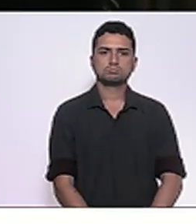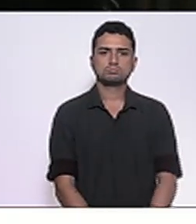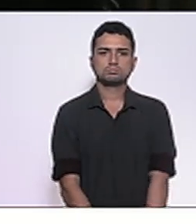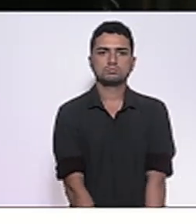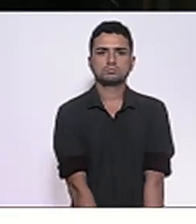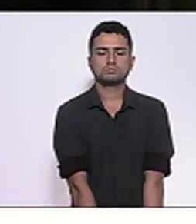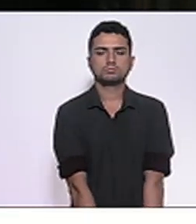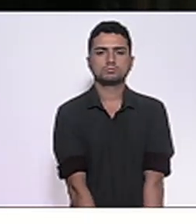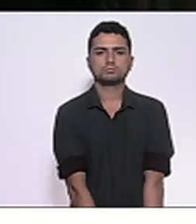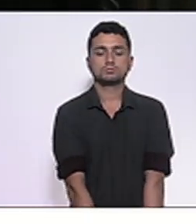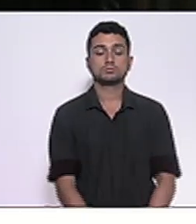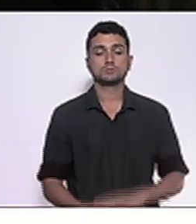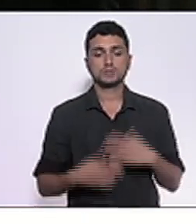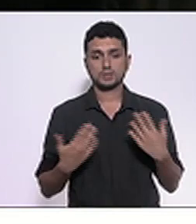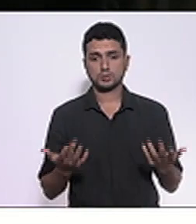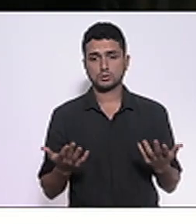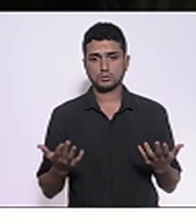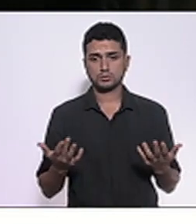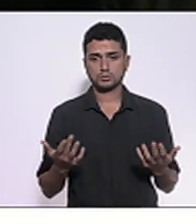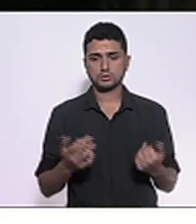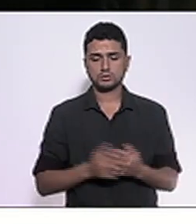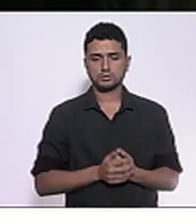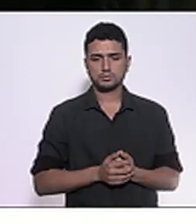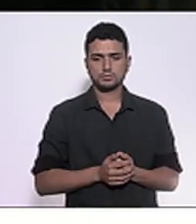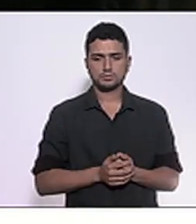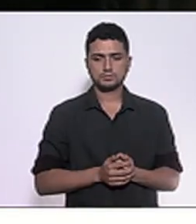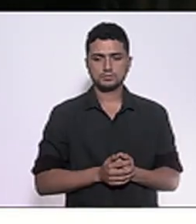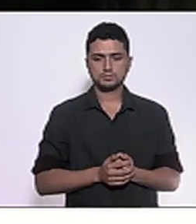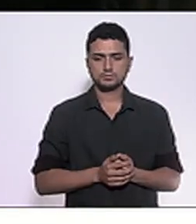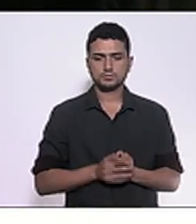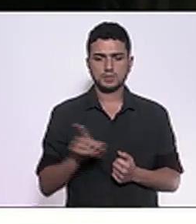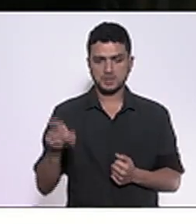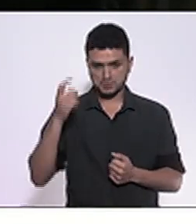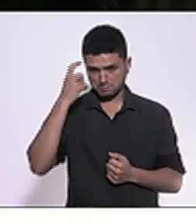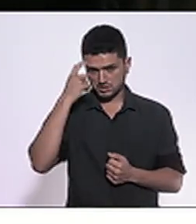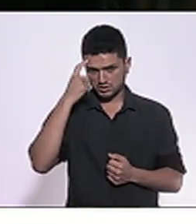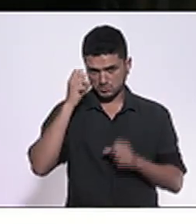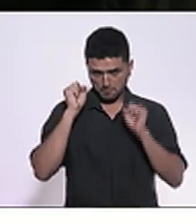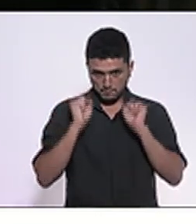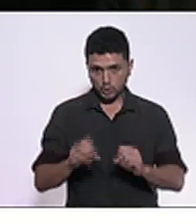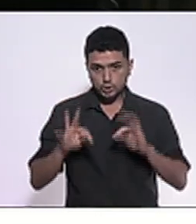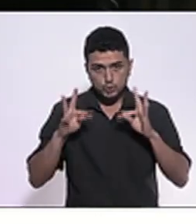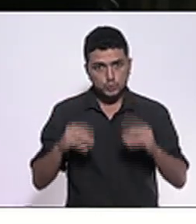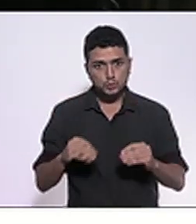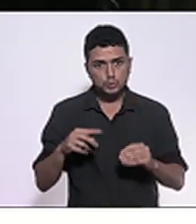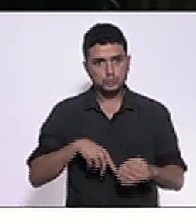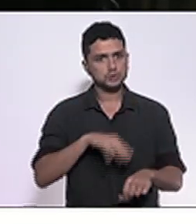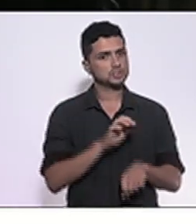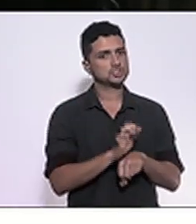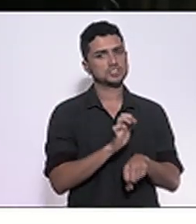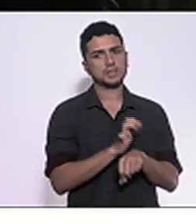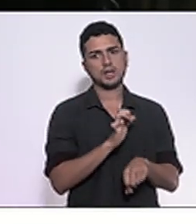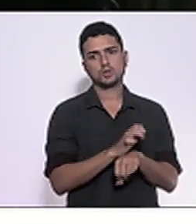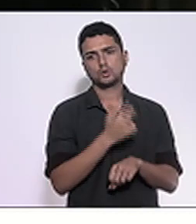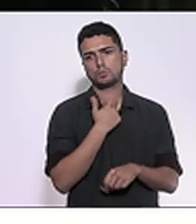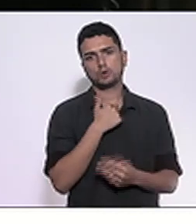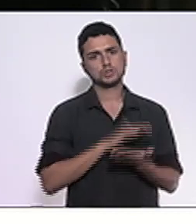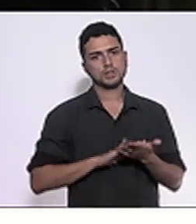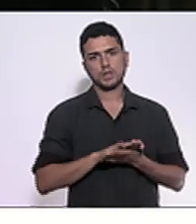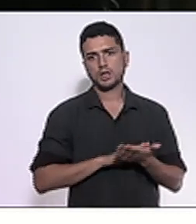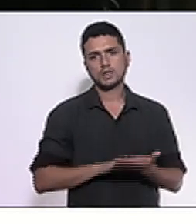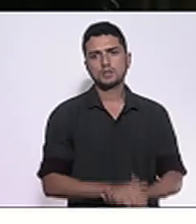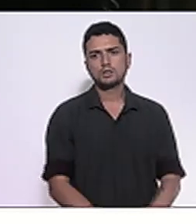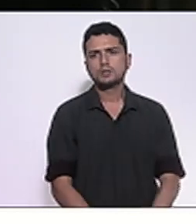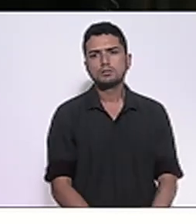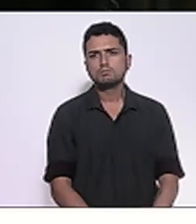Quer dizer, para eles, pode tudo. Para o Estado, não